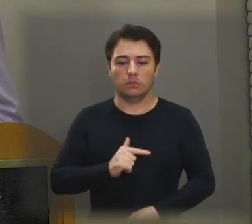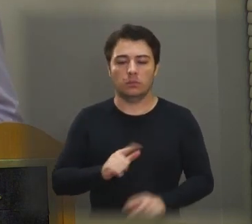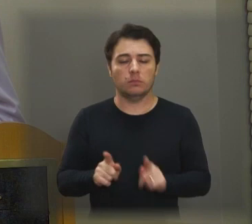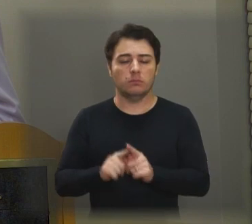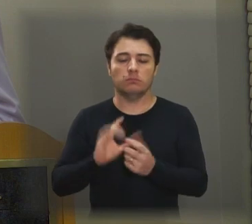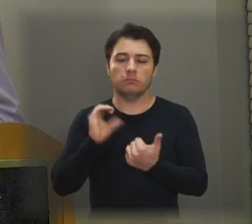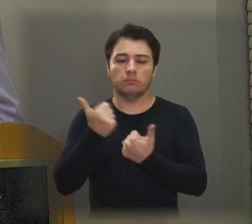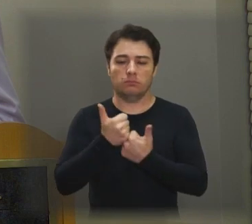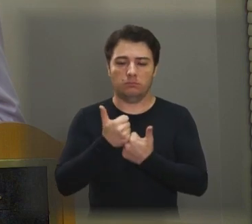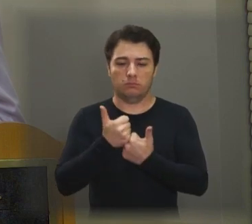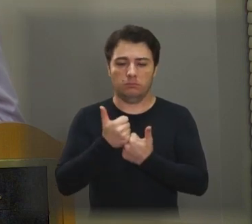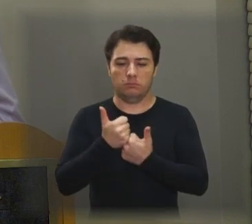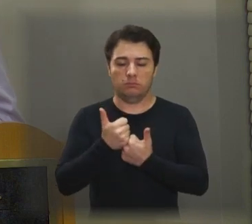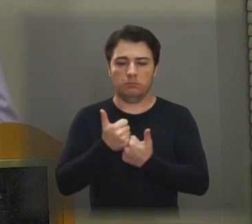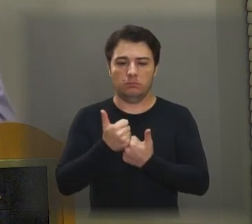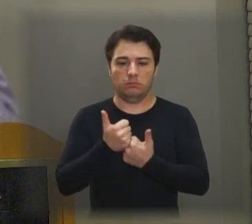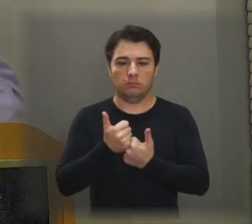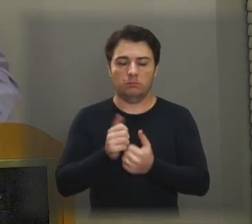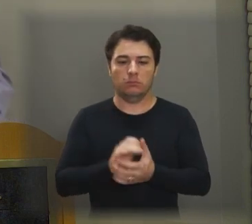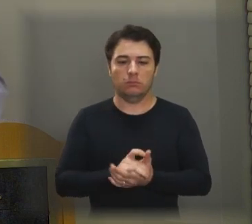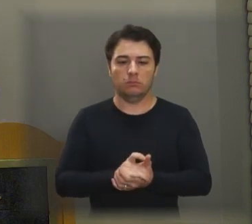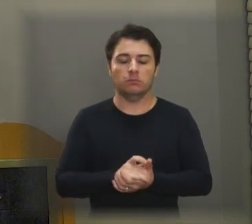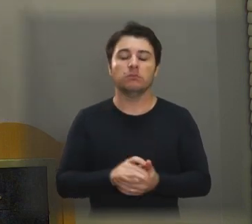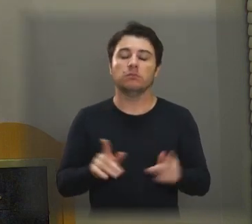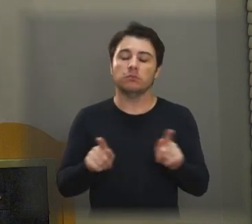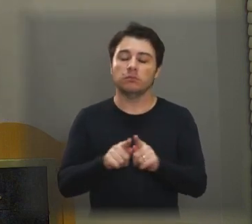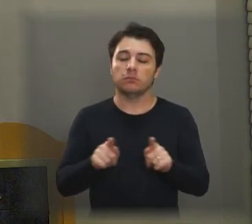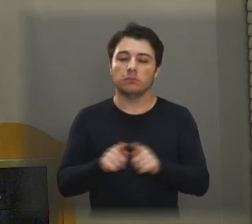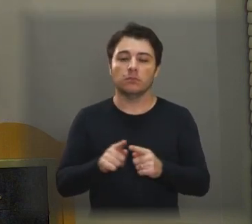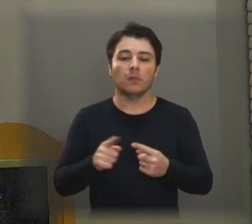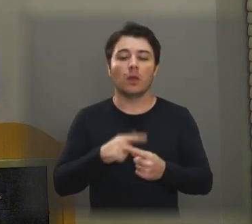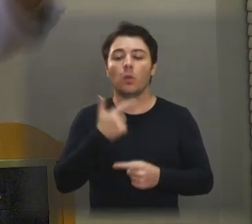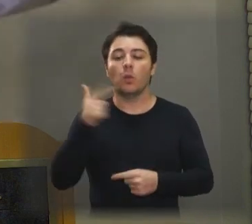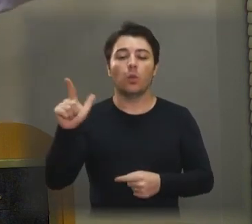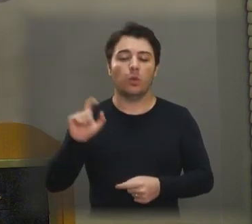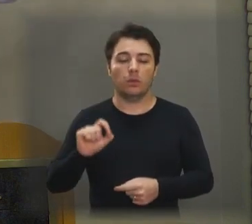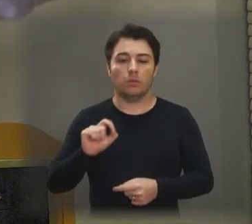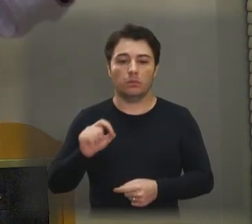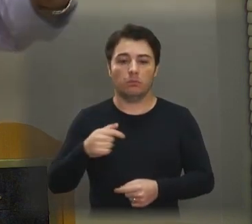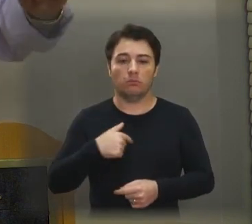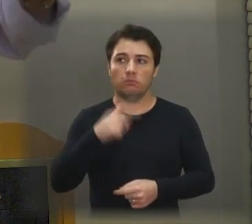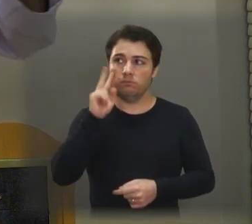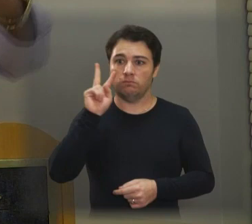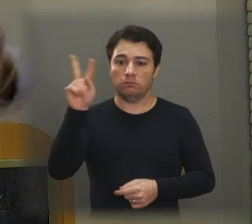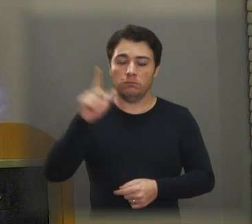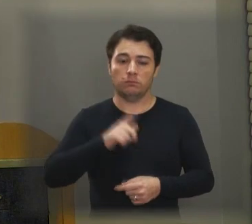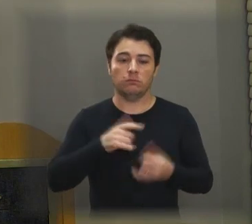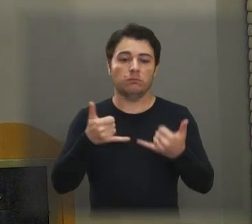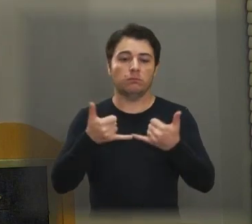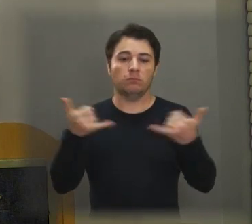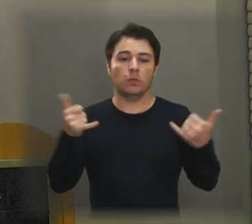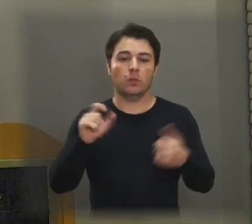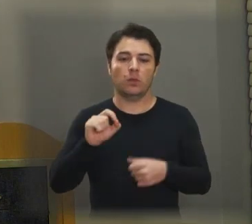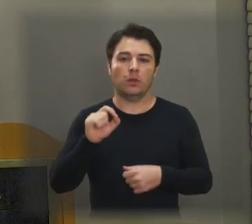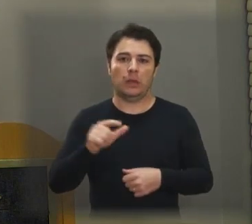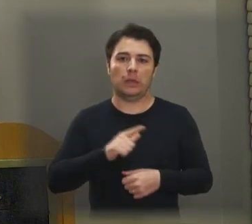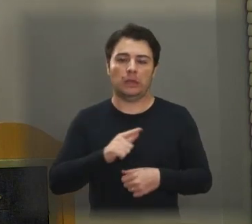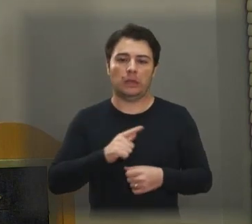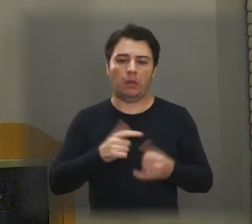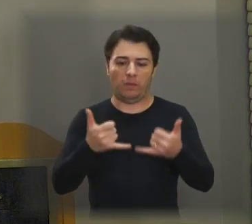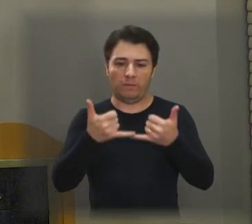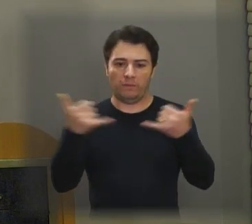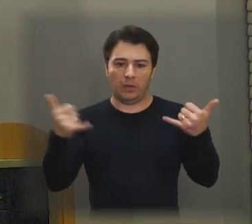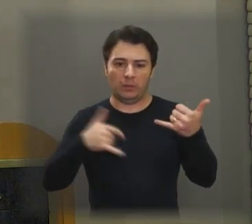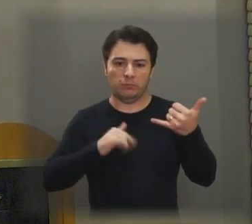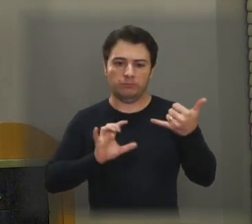precisa ser substituídos por concretos outro detalhe também eu tô lendo nossas ligações em fins tem muitos fios em